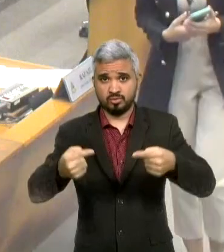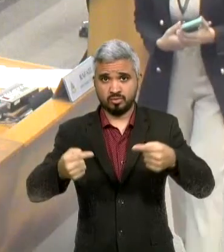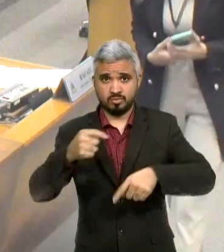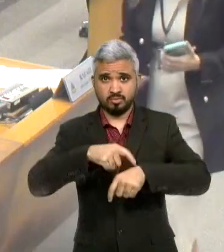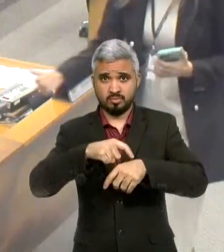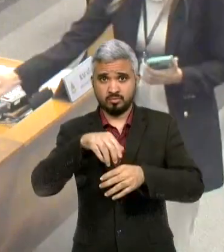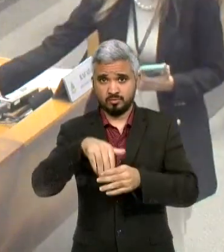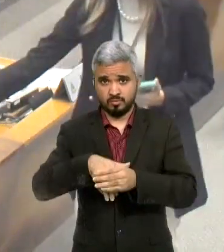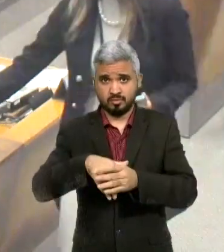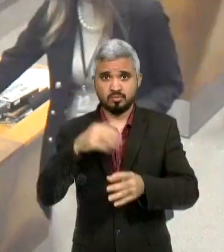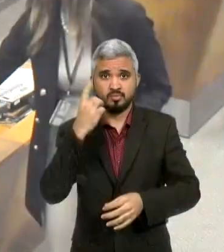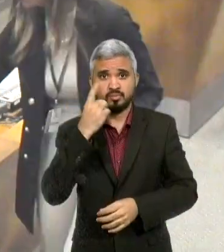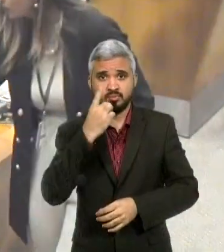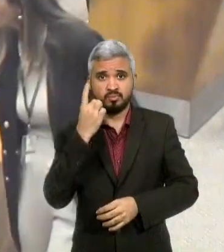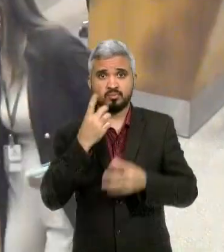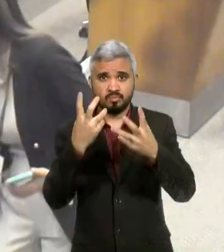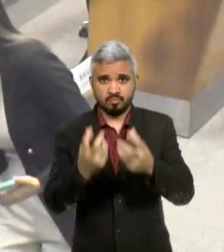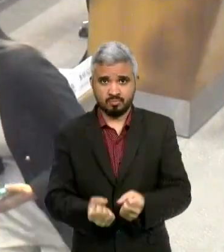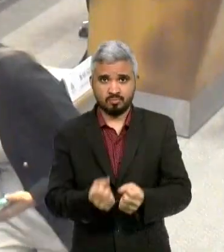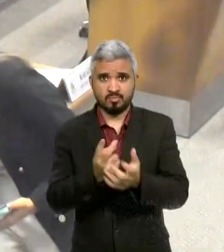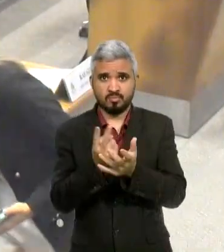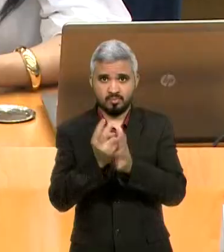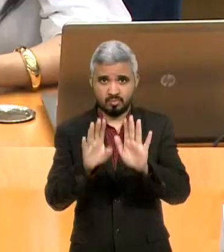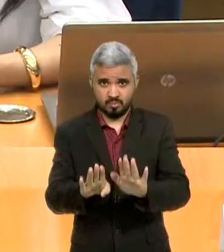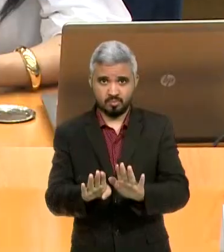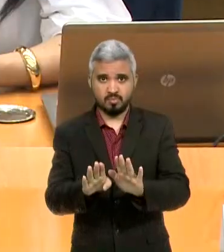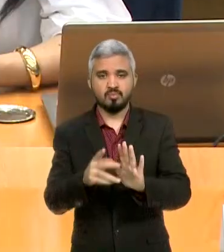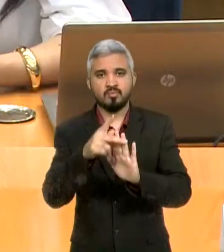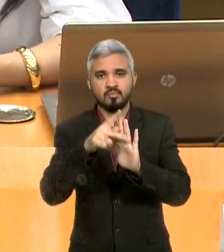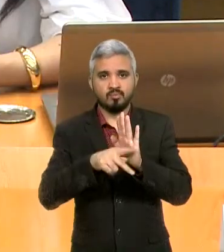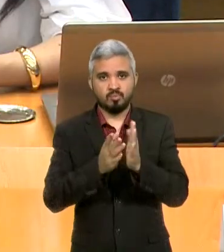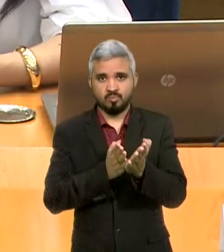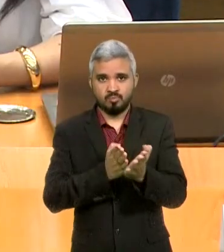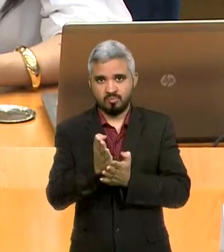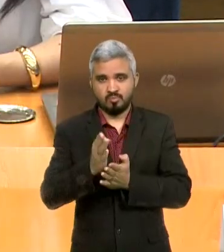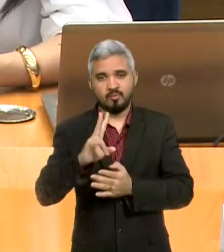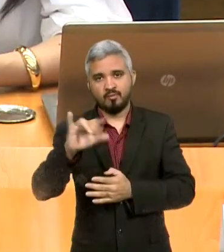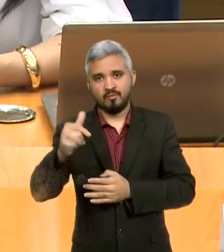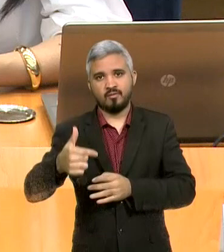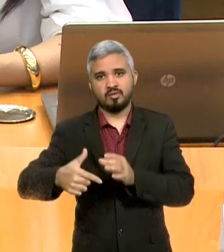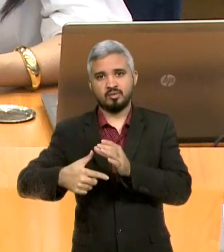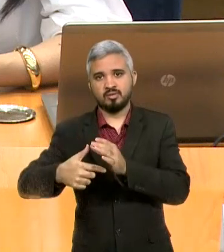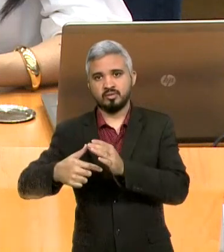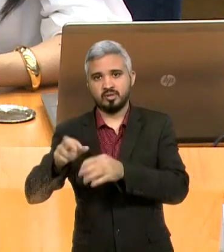estão. Projeto aprovado. Vai a segundo turno.